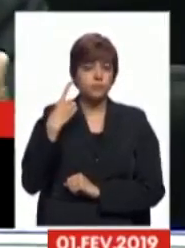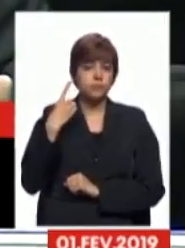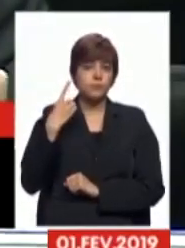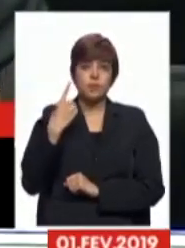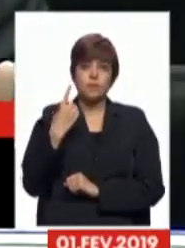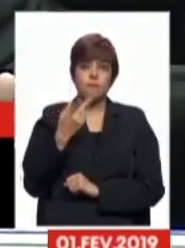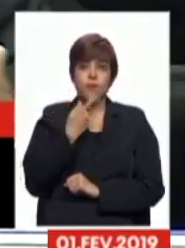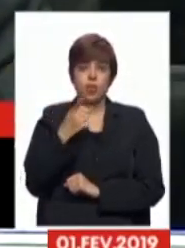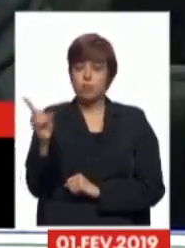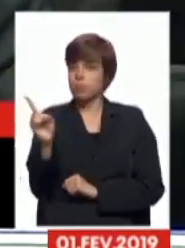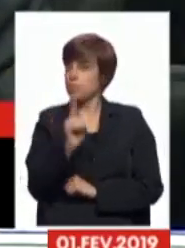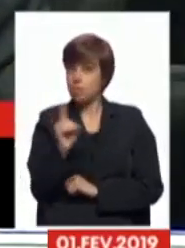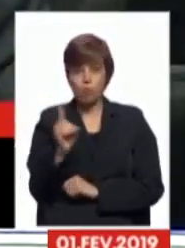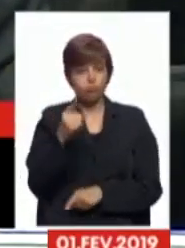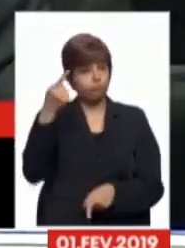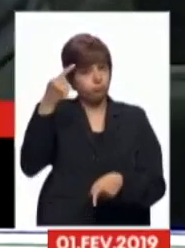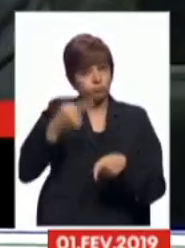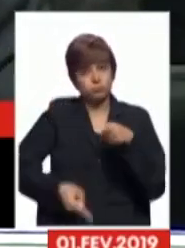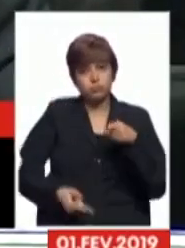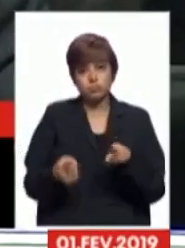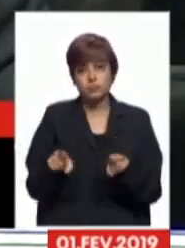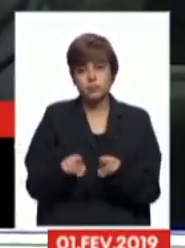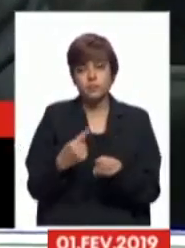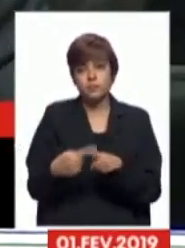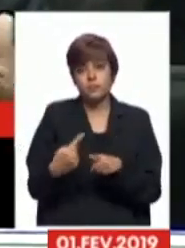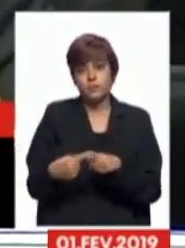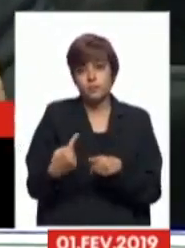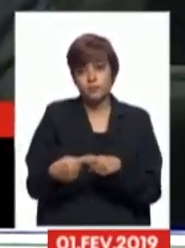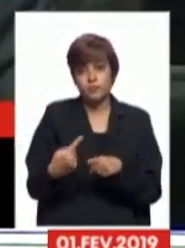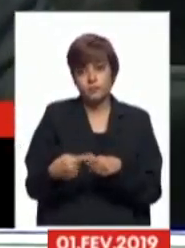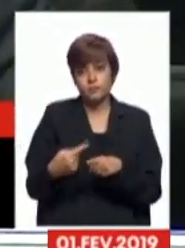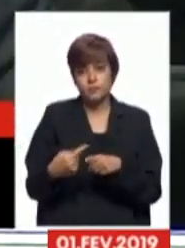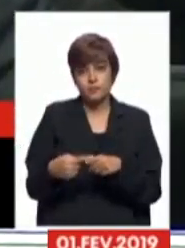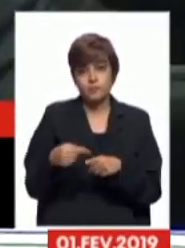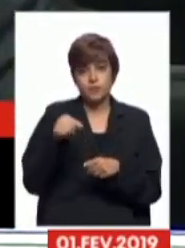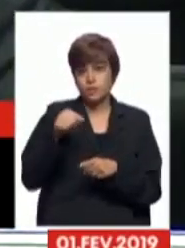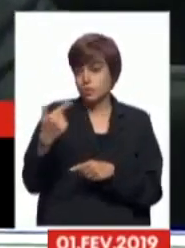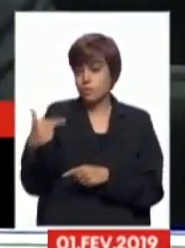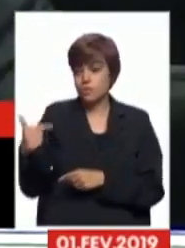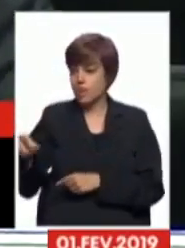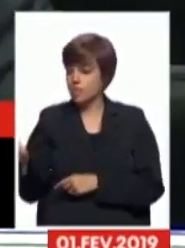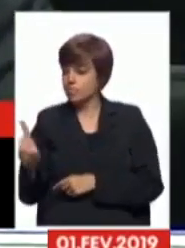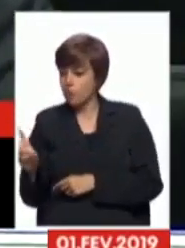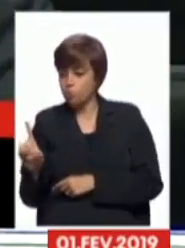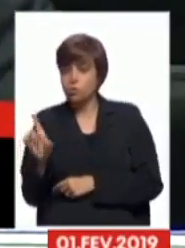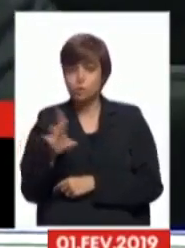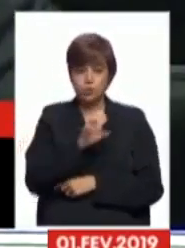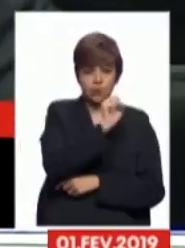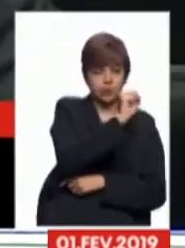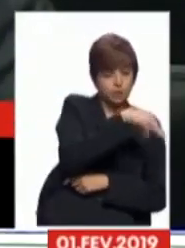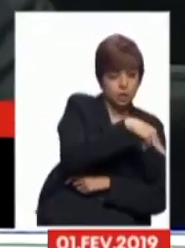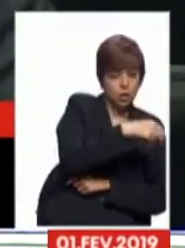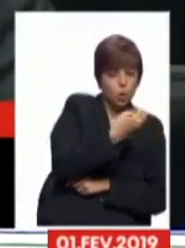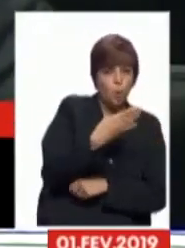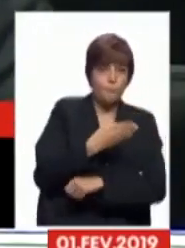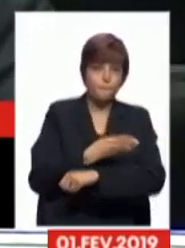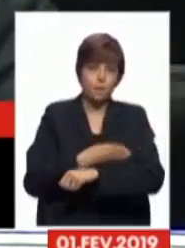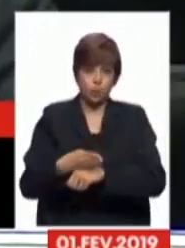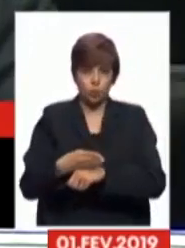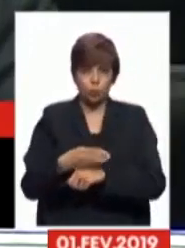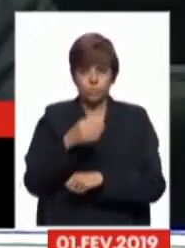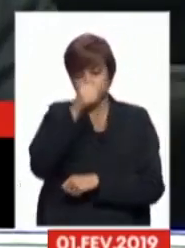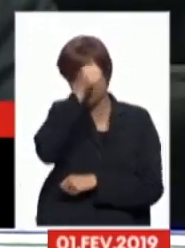motivo pelo qual a tecla não do posto de votação estará desabilitada. Mesa da Assembleia,